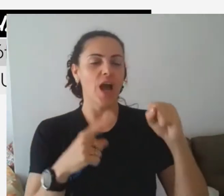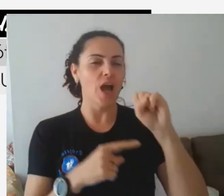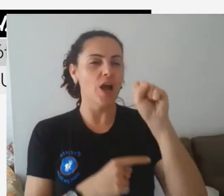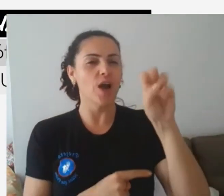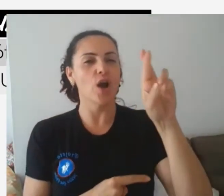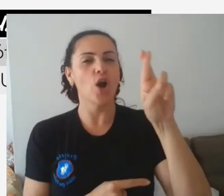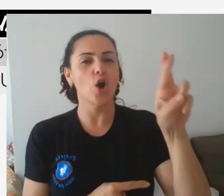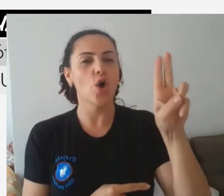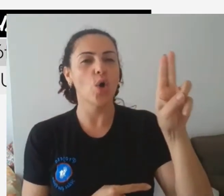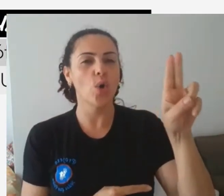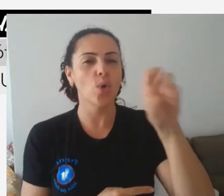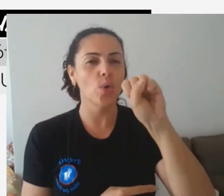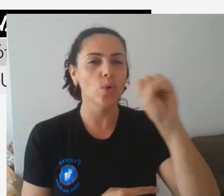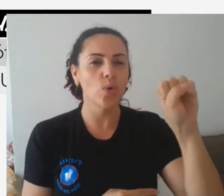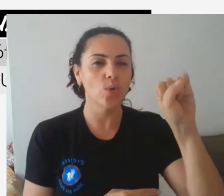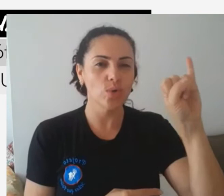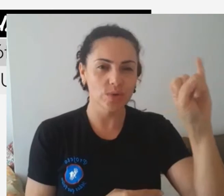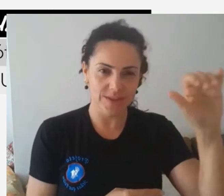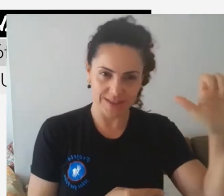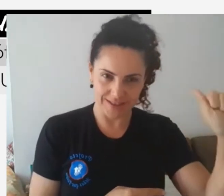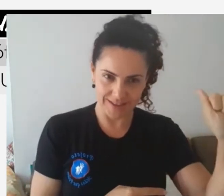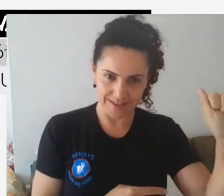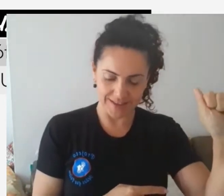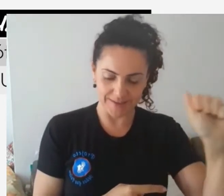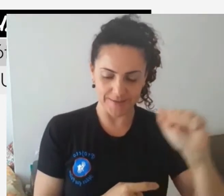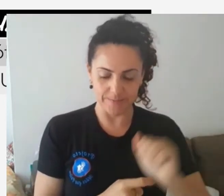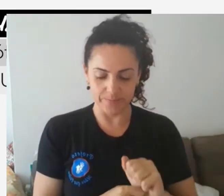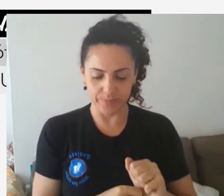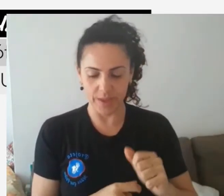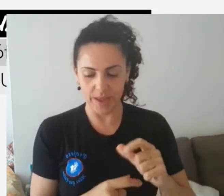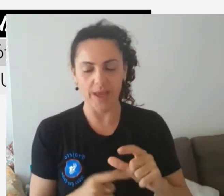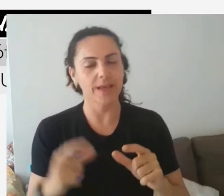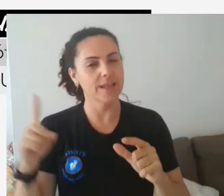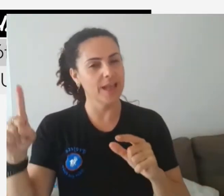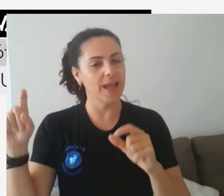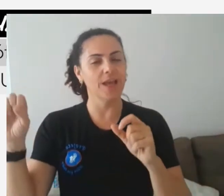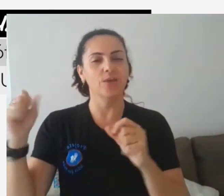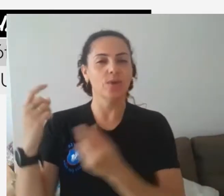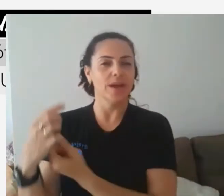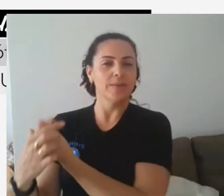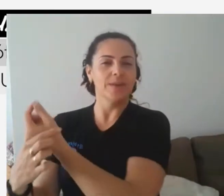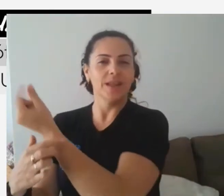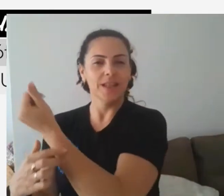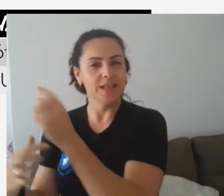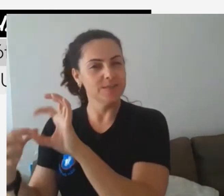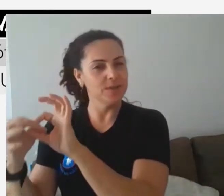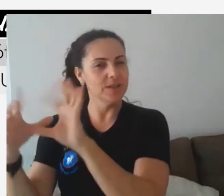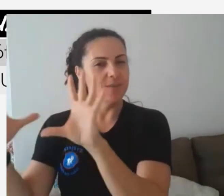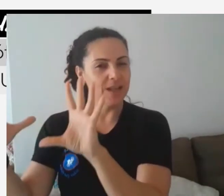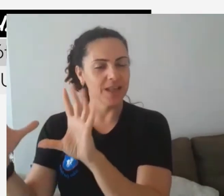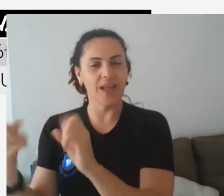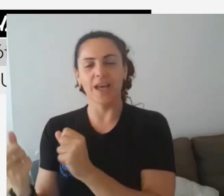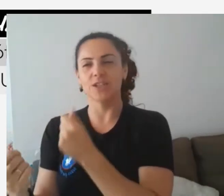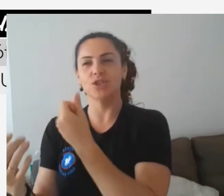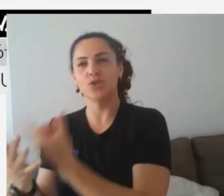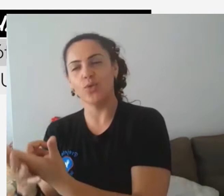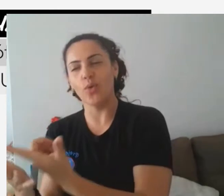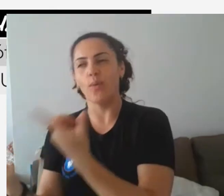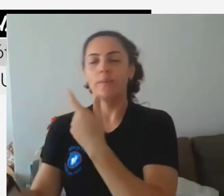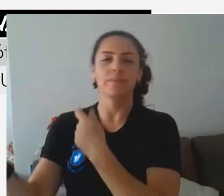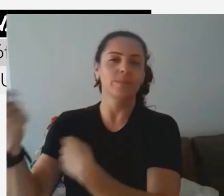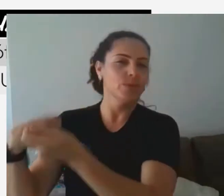neoliberal, que é o pensamento aí onde as empresas têm muito mais liberdade, né? E do outro lado a gente tem a União Soviética com